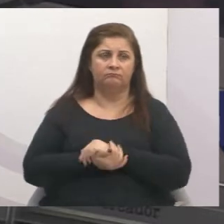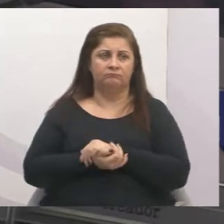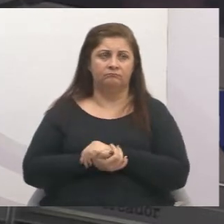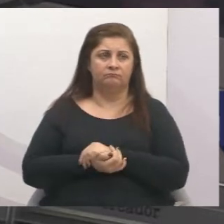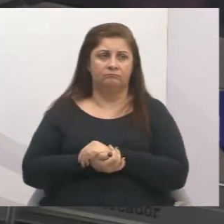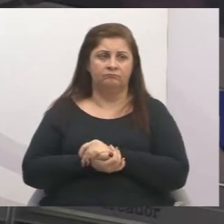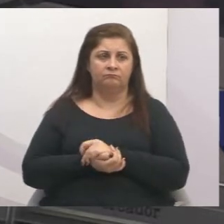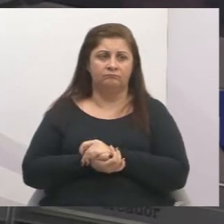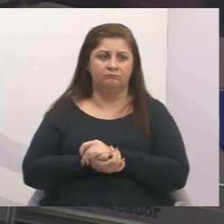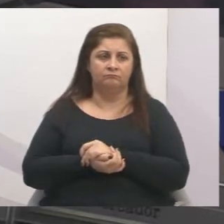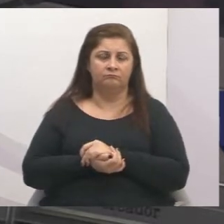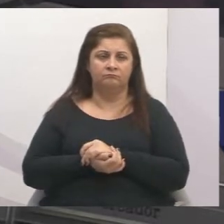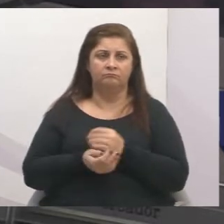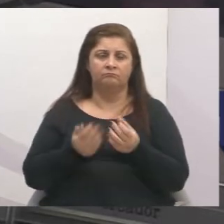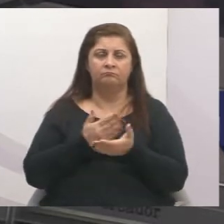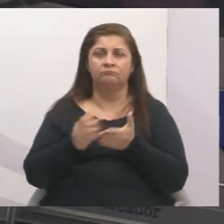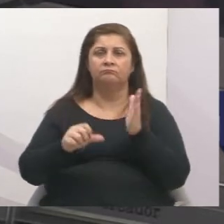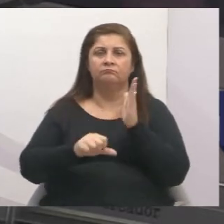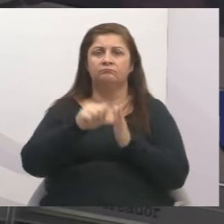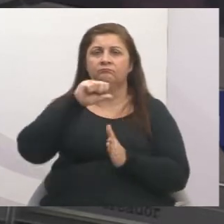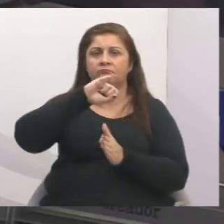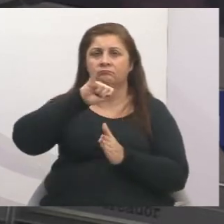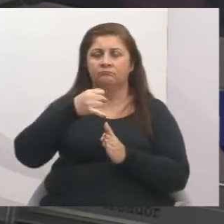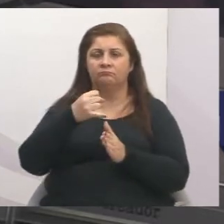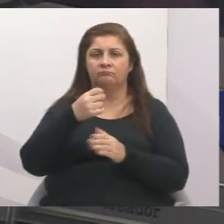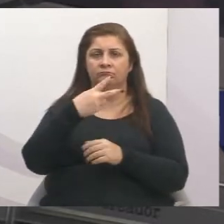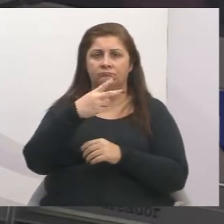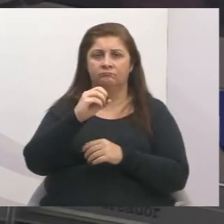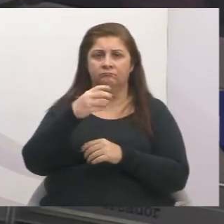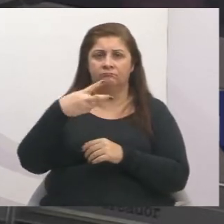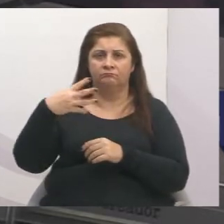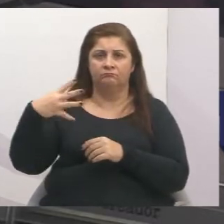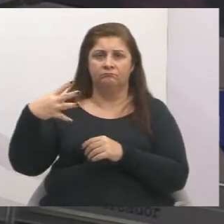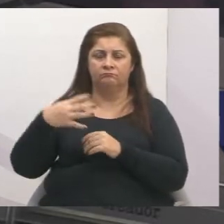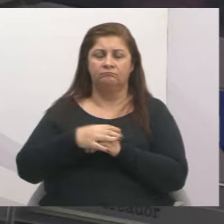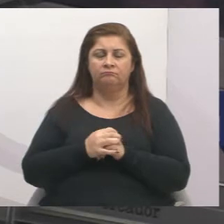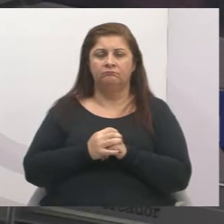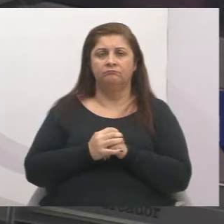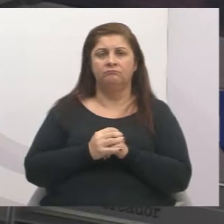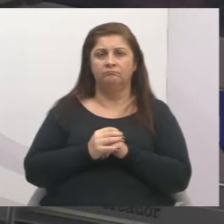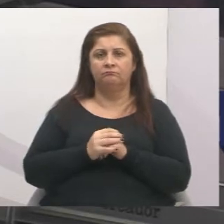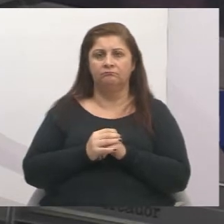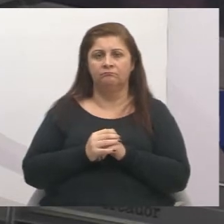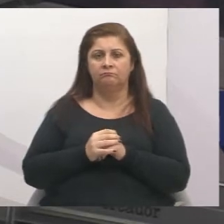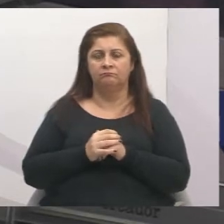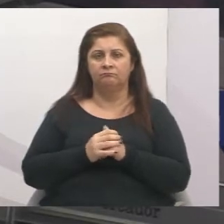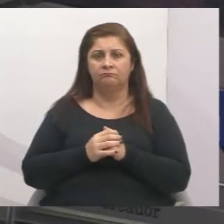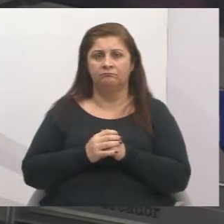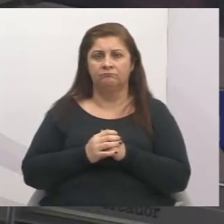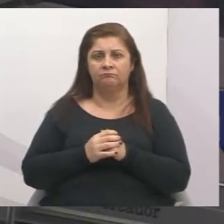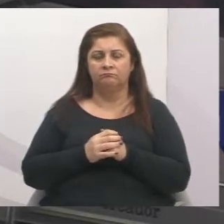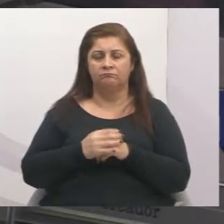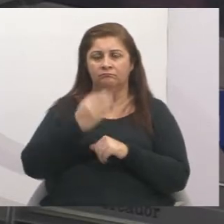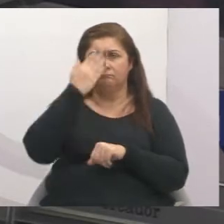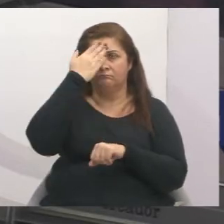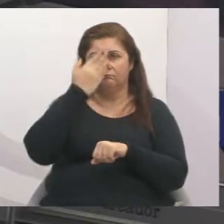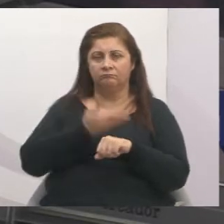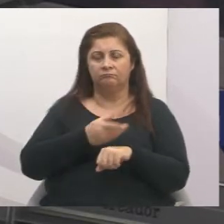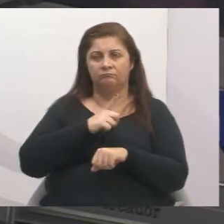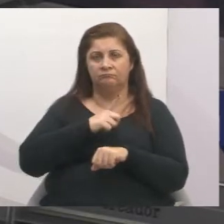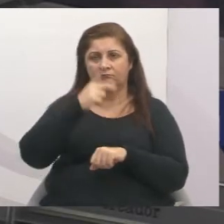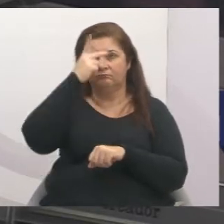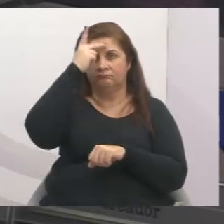Iniciando a partir de 1º de janeiro de 2024. Eu acredito que algumas